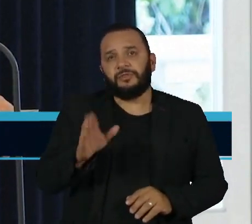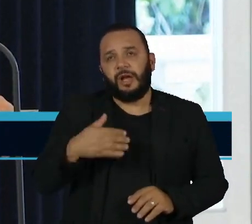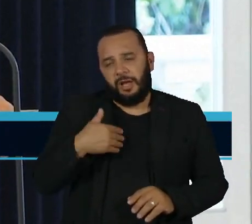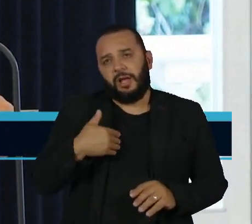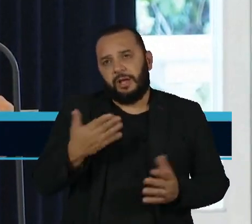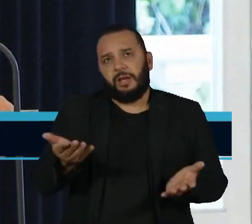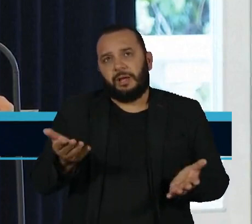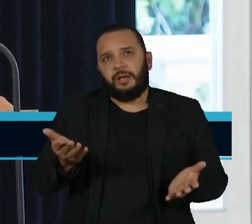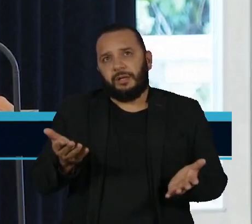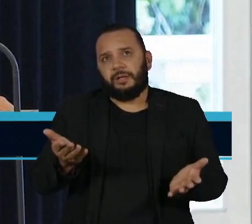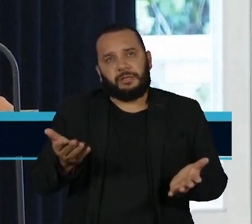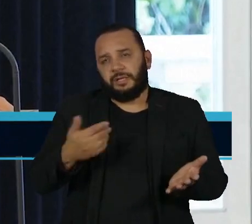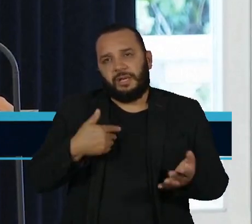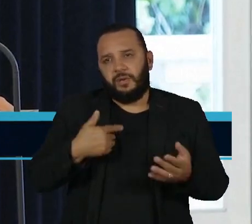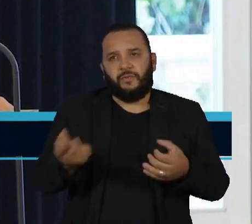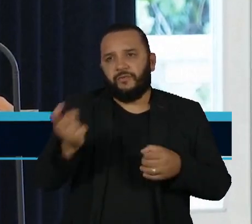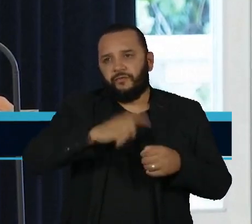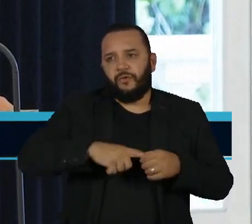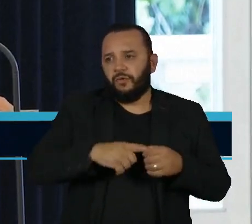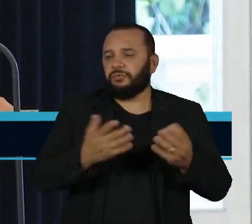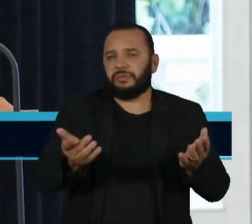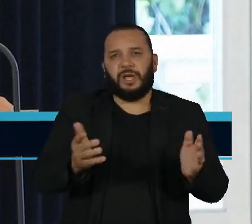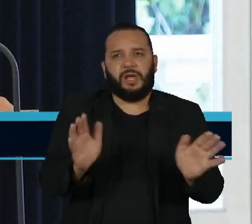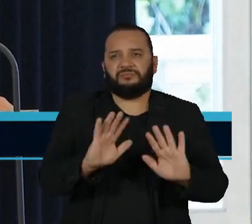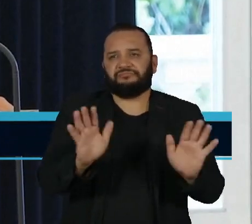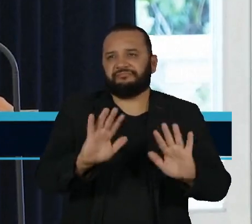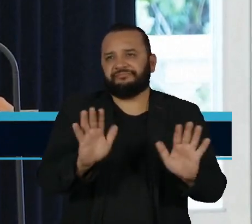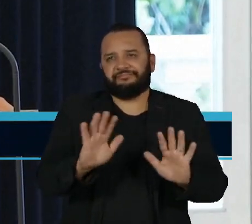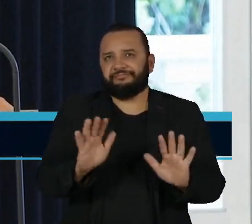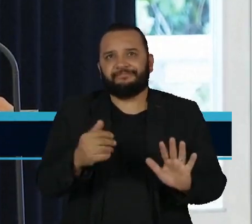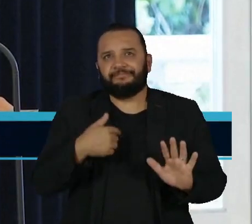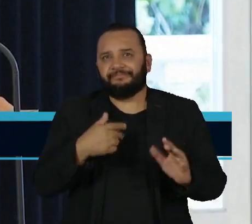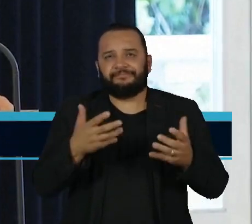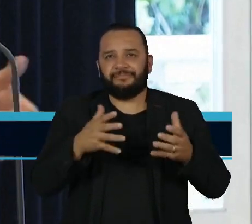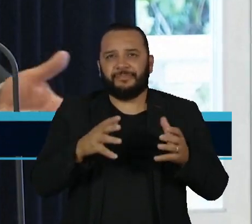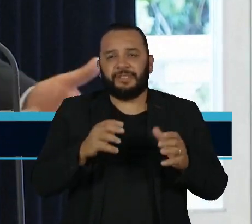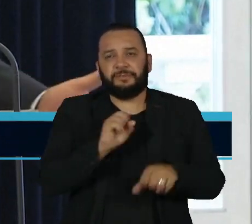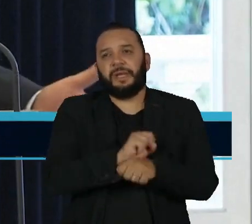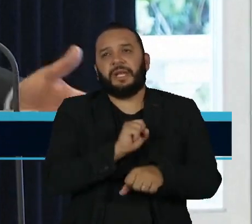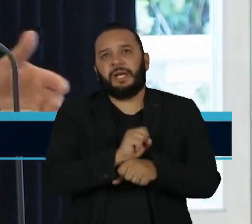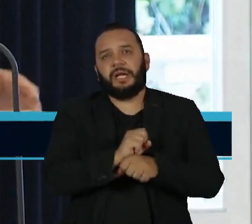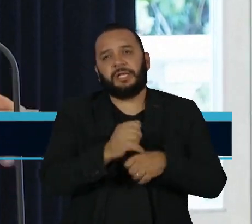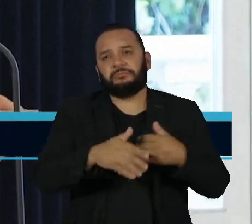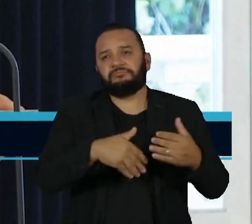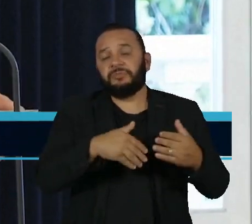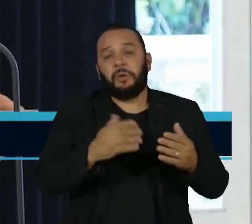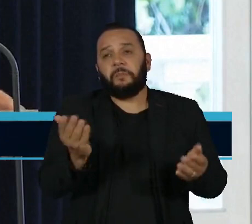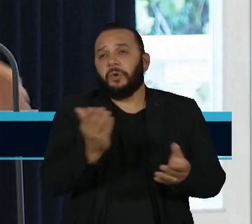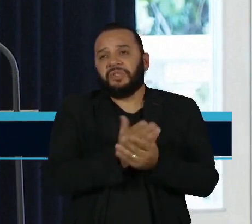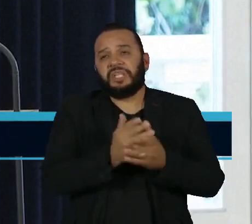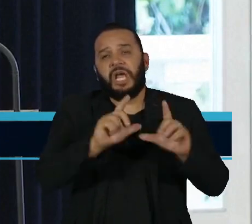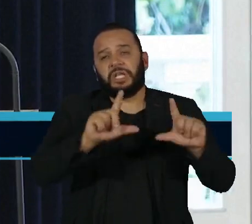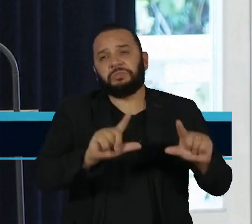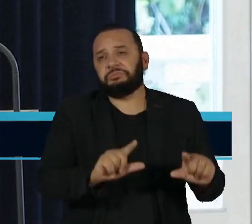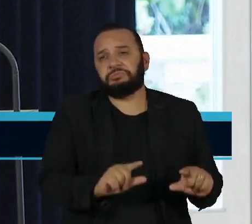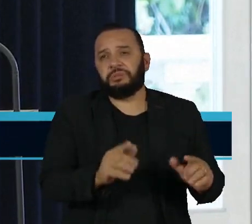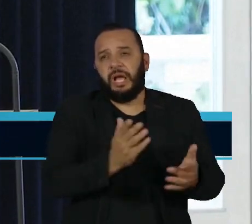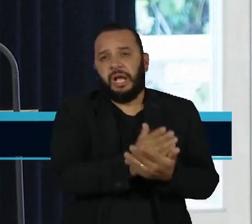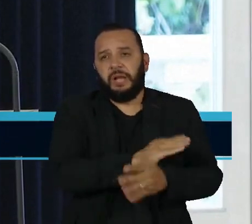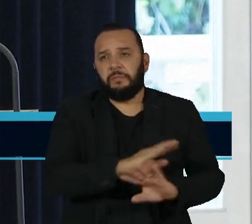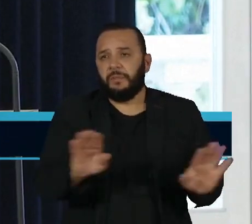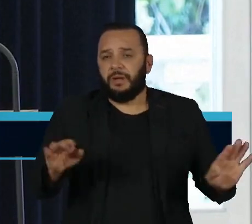portanto, não ficaria certamente a aguardar a conclusão do processo de crime para tirar outra ilação.